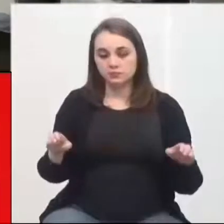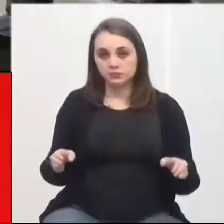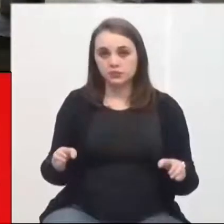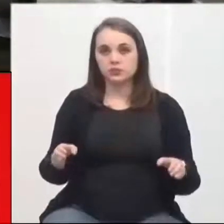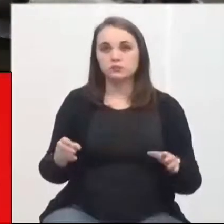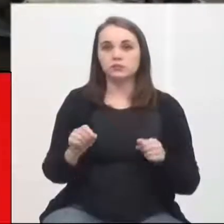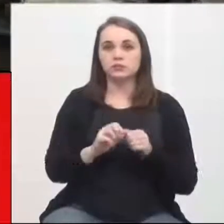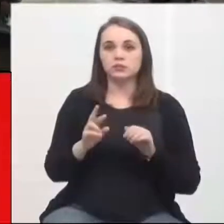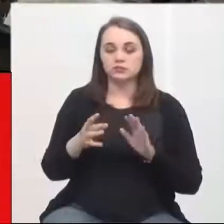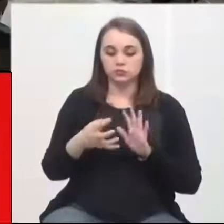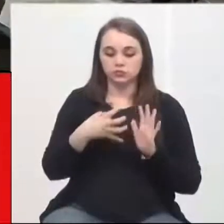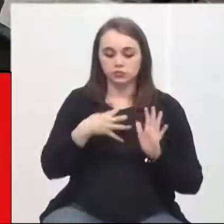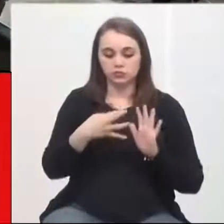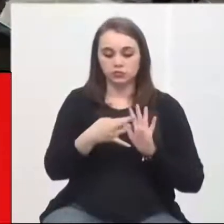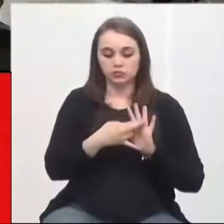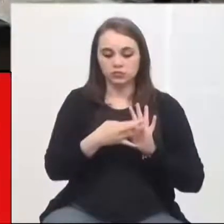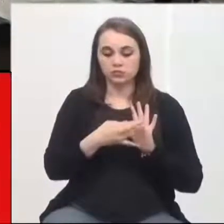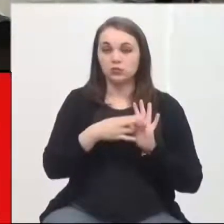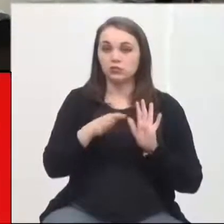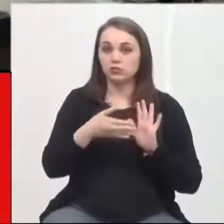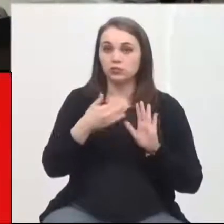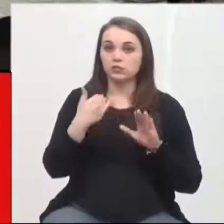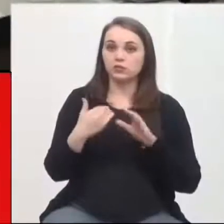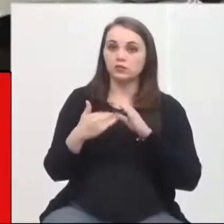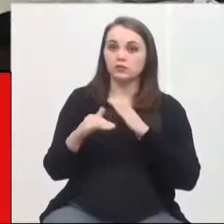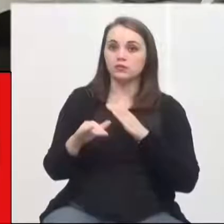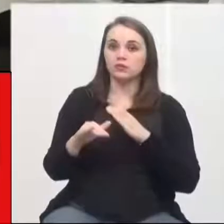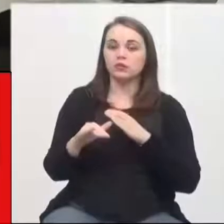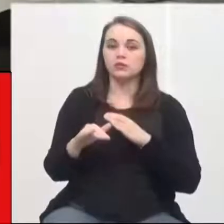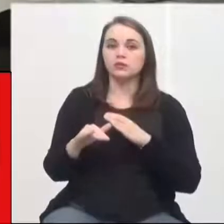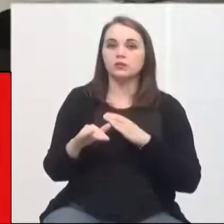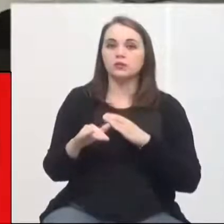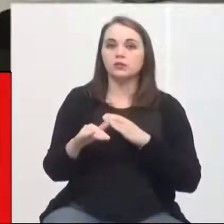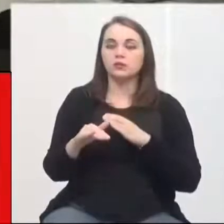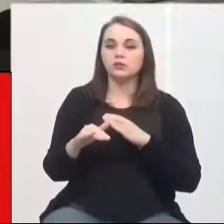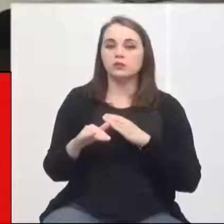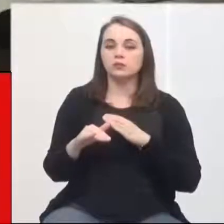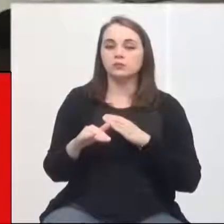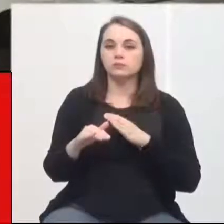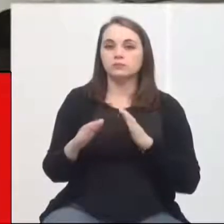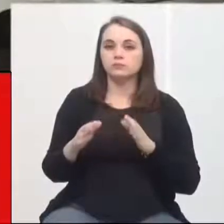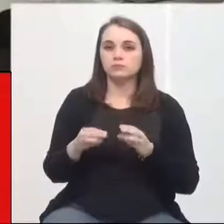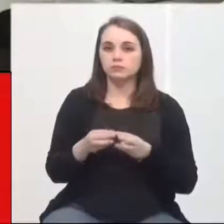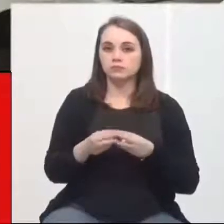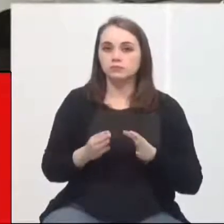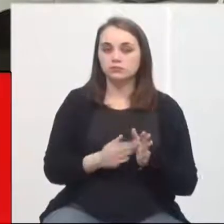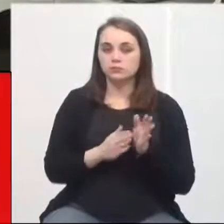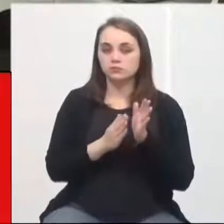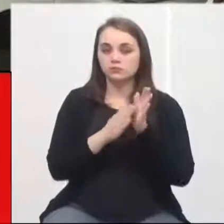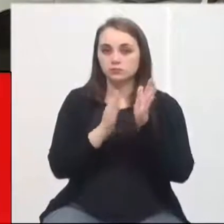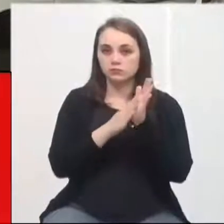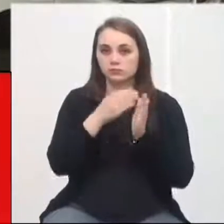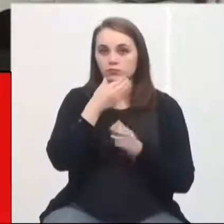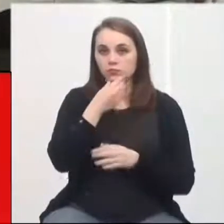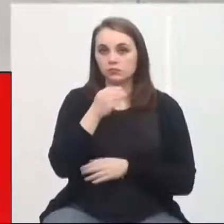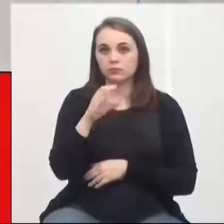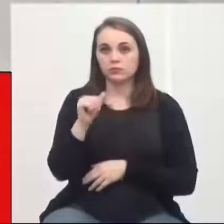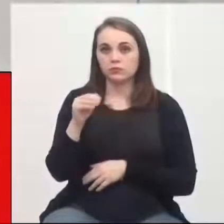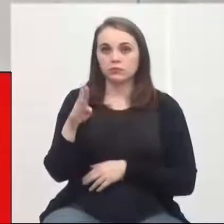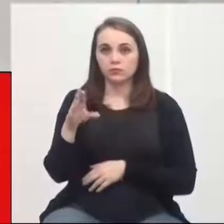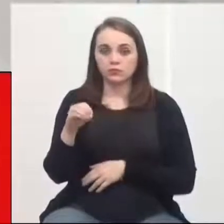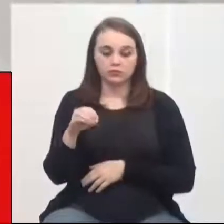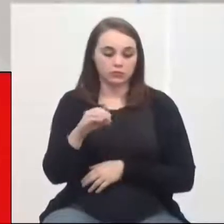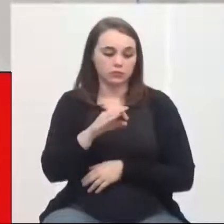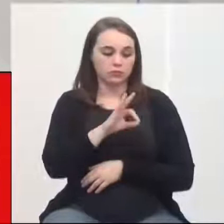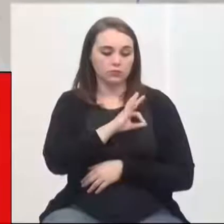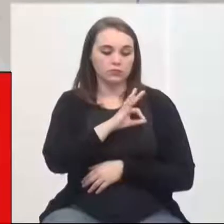na forma regimental, o envio de expediente aos... Nome da presente moção de aplauso, conforme segue. O cabo Jefferson Luiz Esmeraldino,